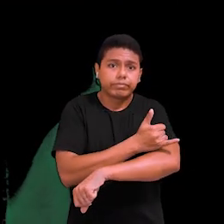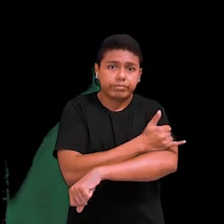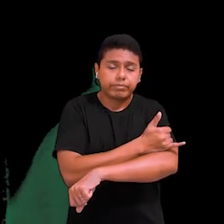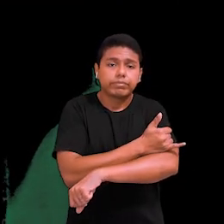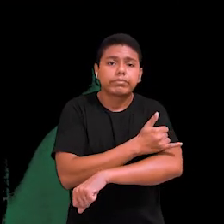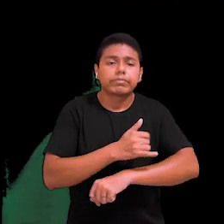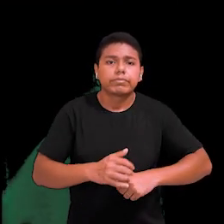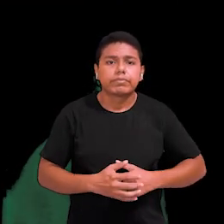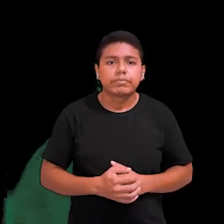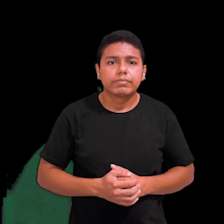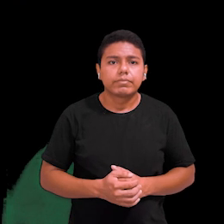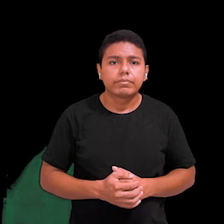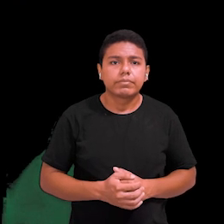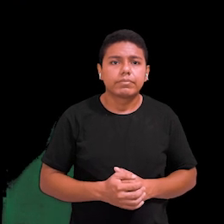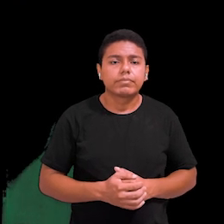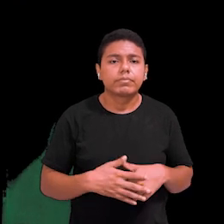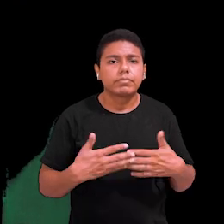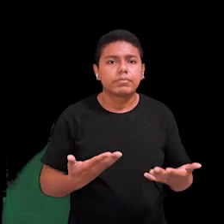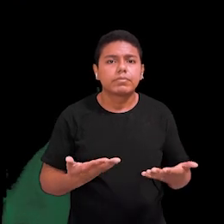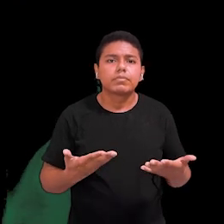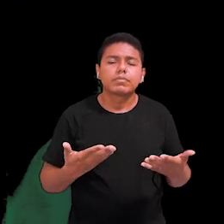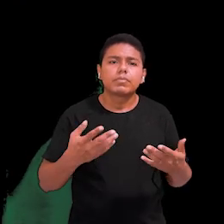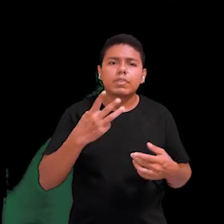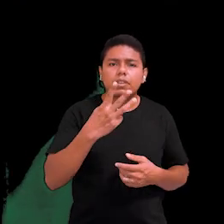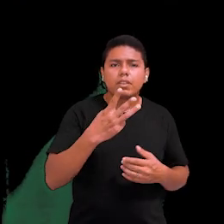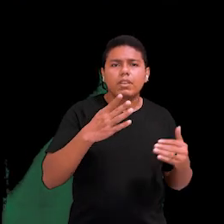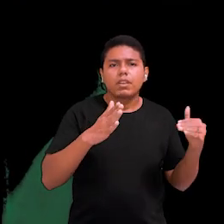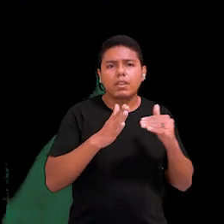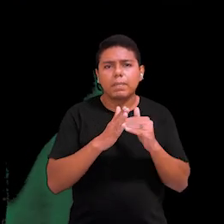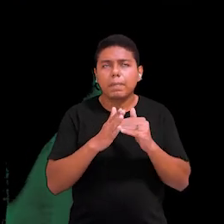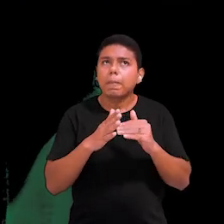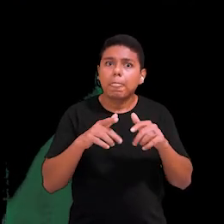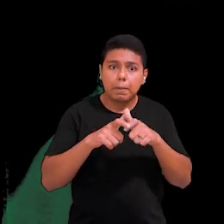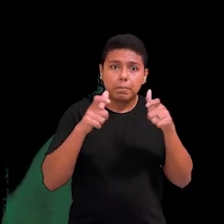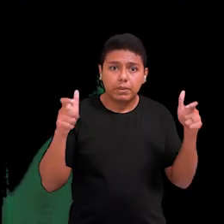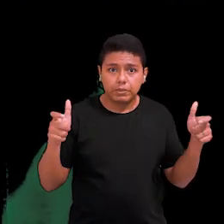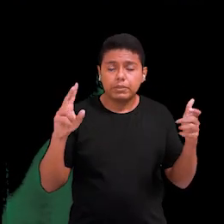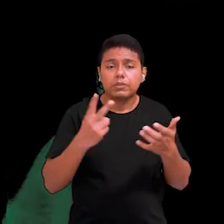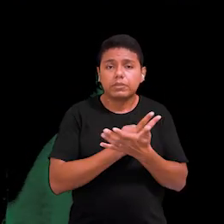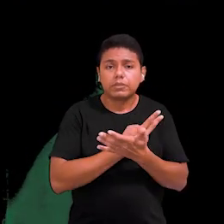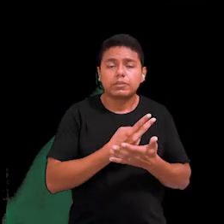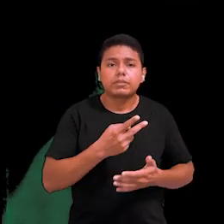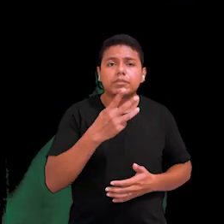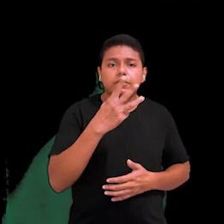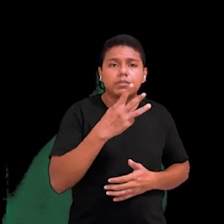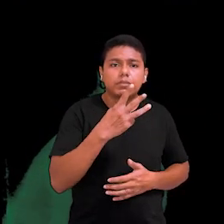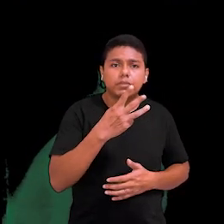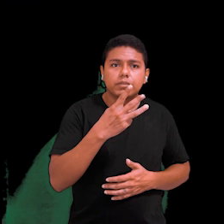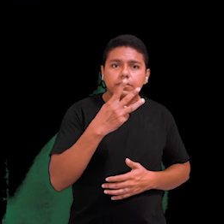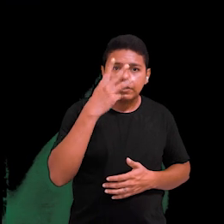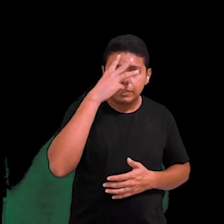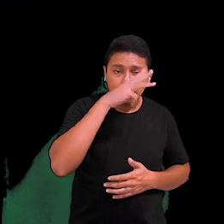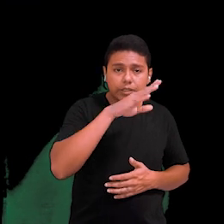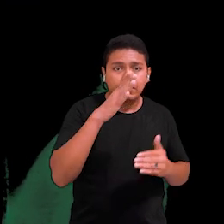a obesidade e a corioamnioniite. O quadro clínico de 3 a... ele